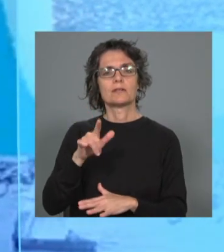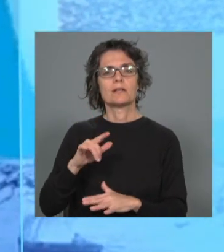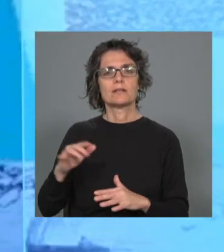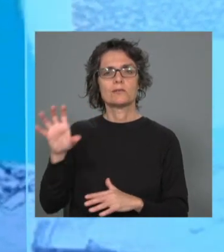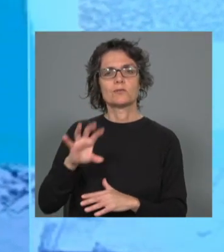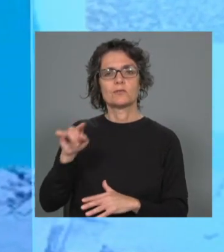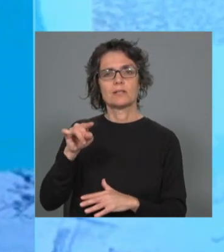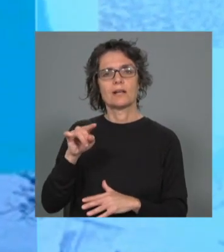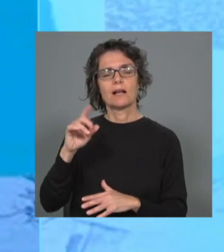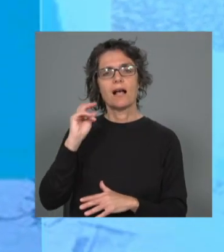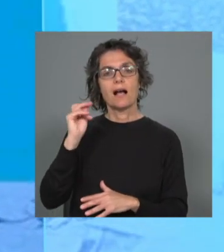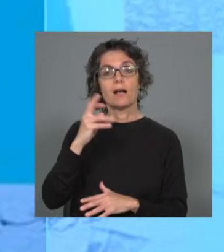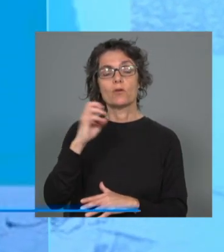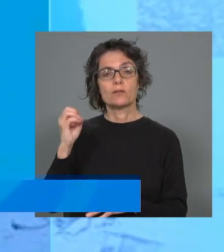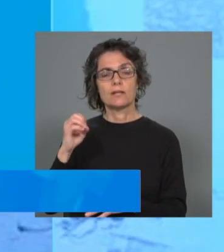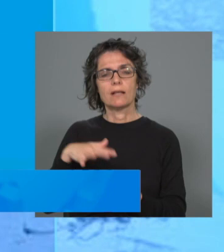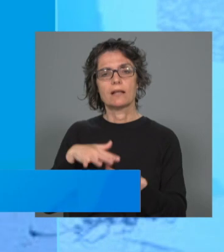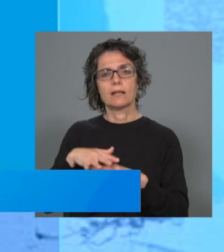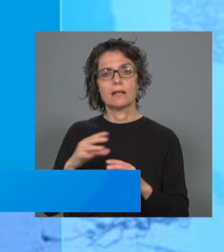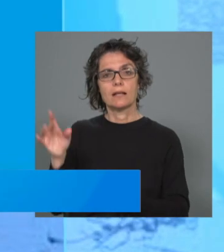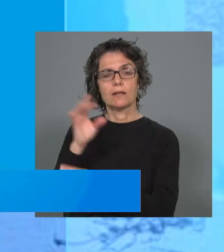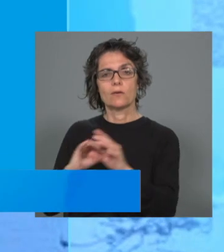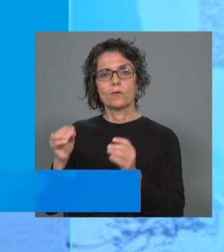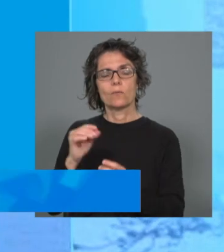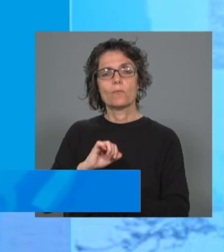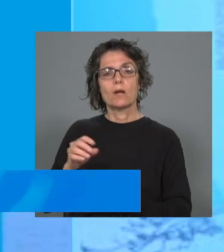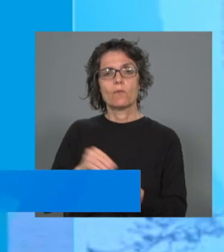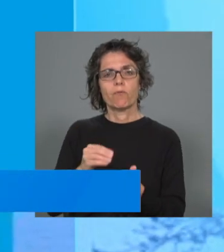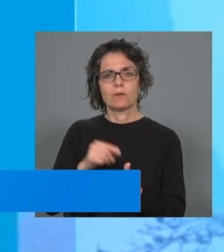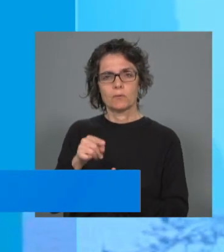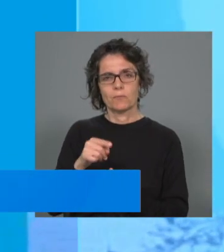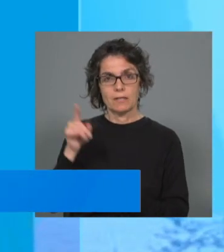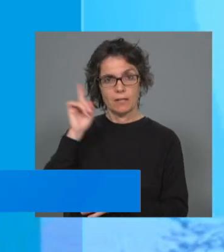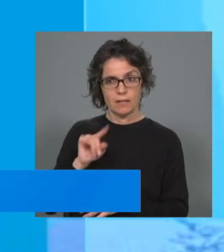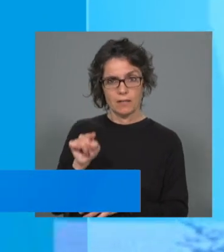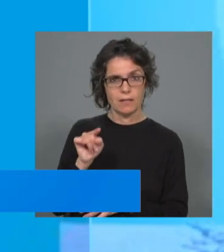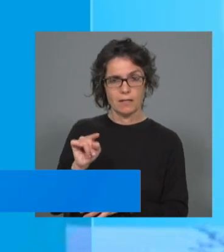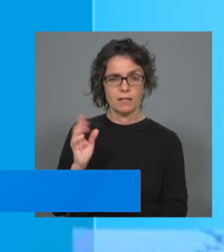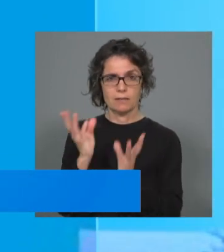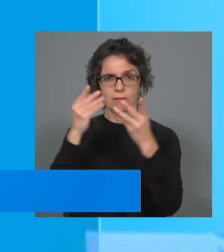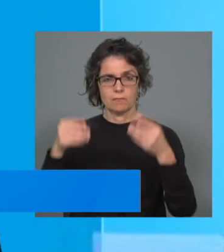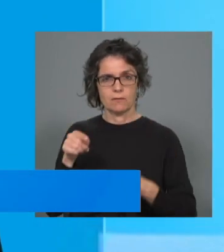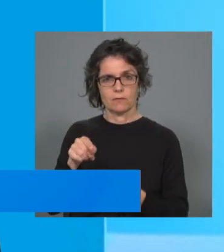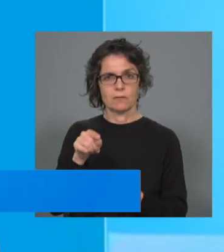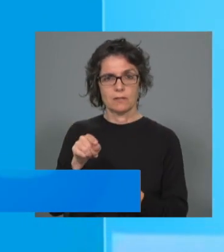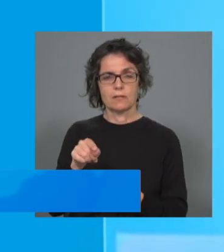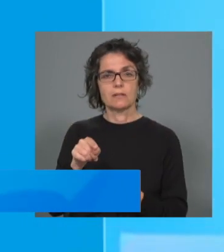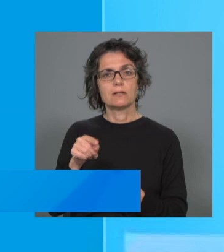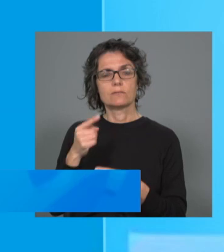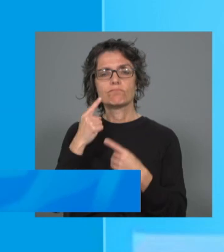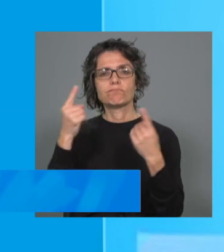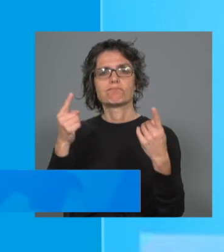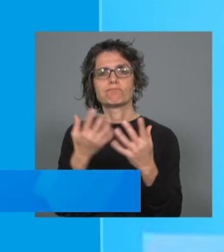da Rede Europeia Antipobreza. A efeméride e a missão desta plataforma vai estar em